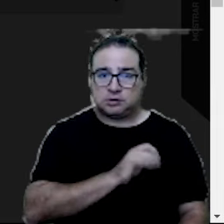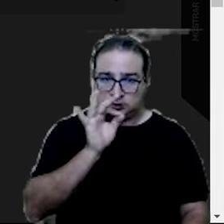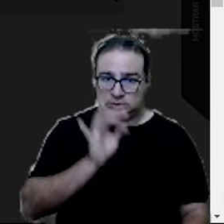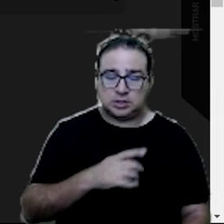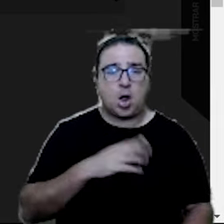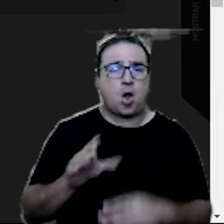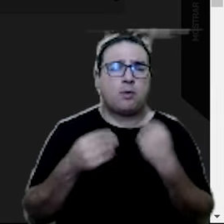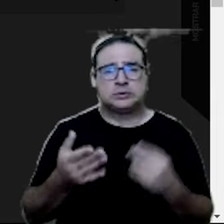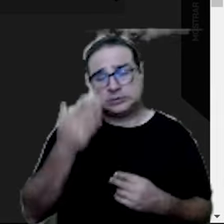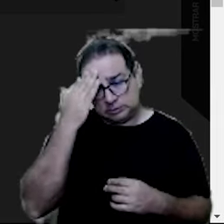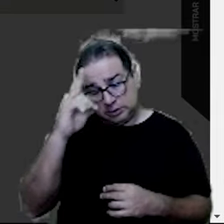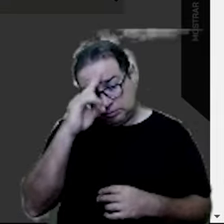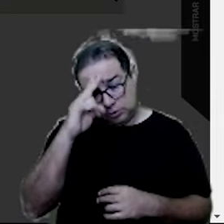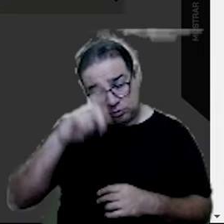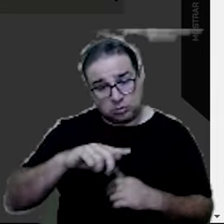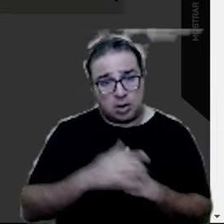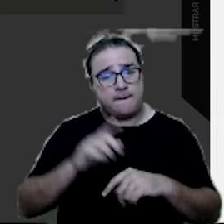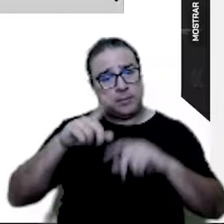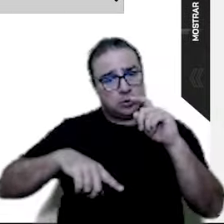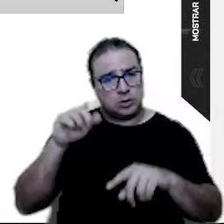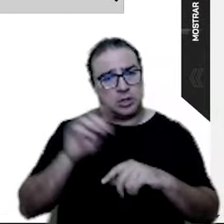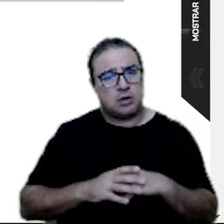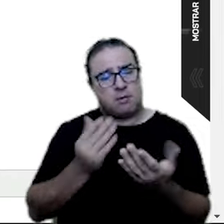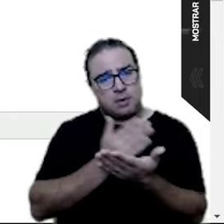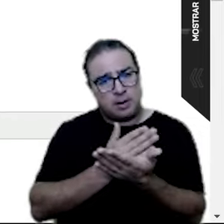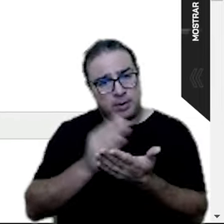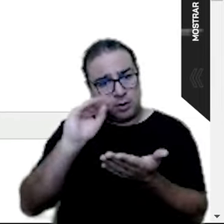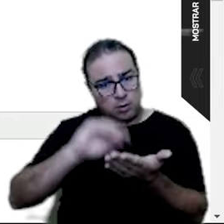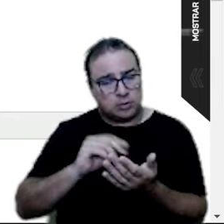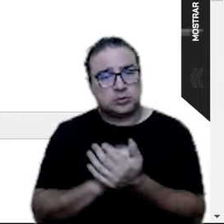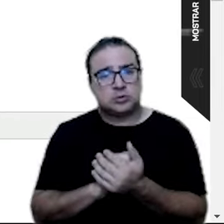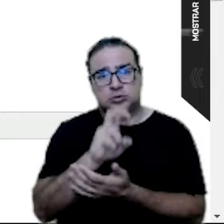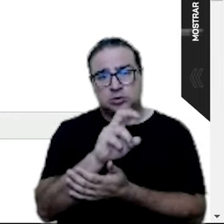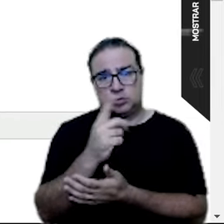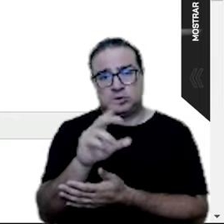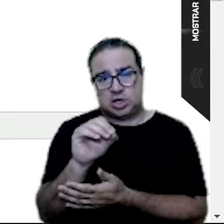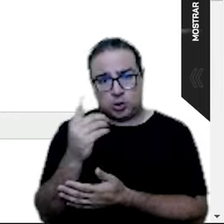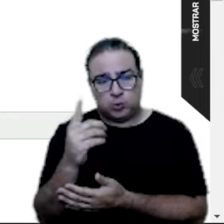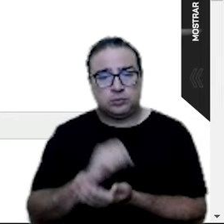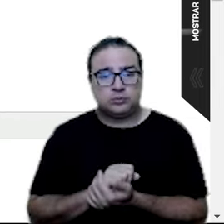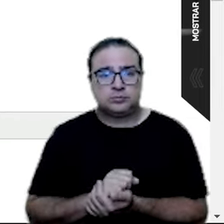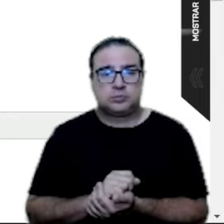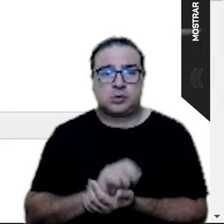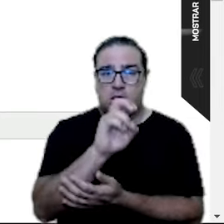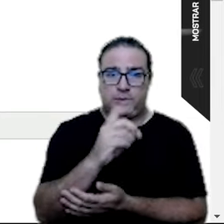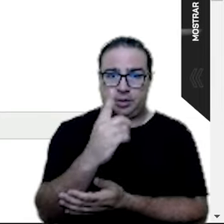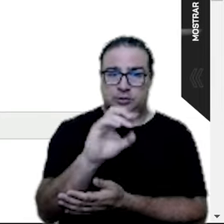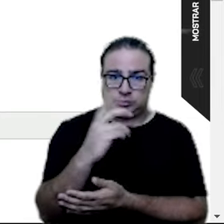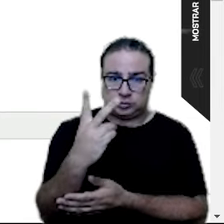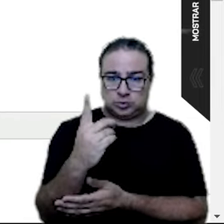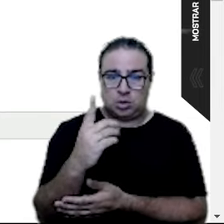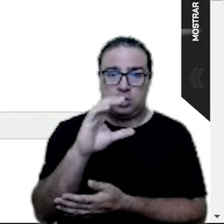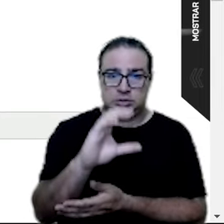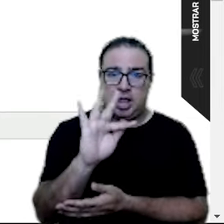com sucesso então só para rememorar é um produto que eu vou emitir Vou colocar aqui a 5101 5101